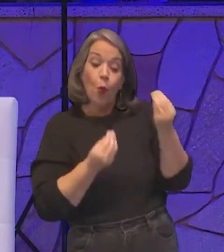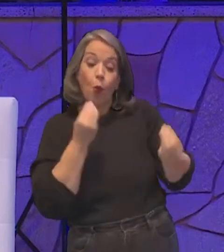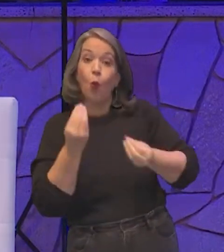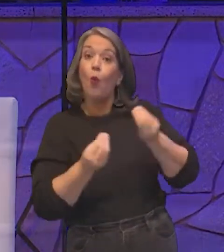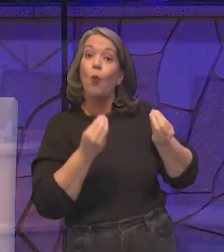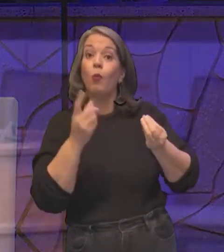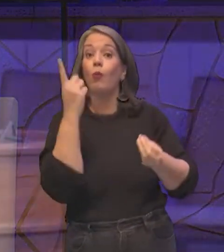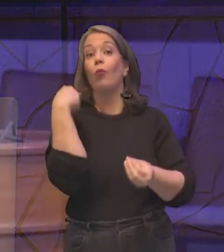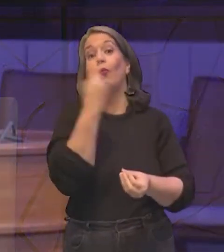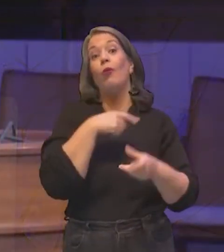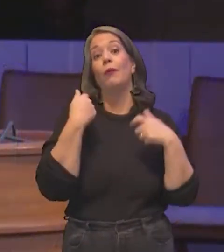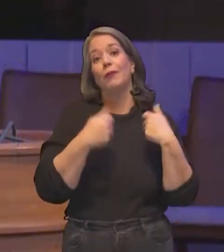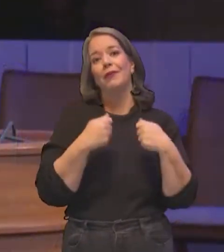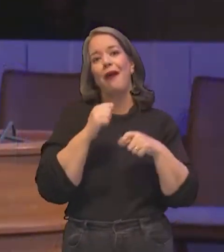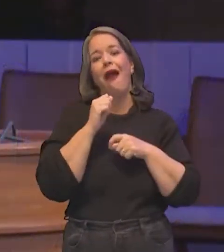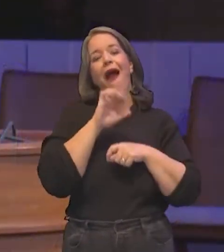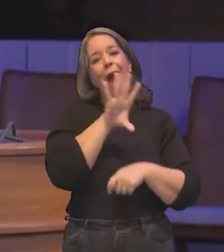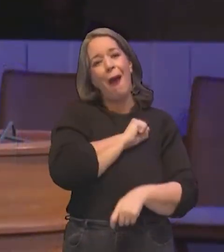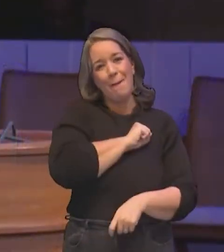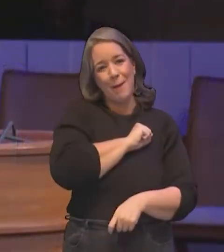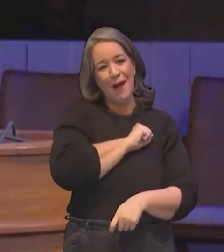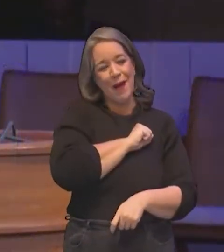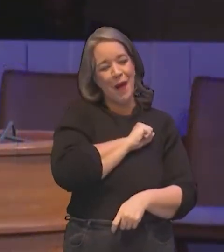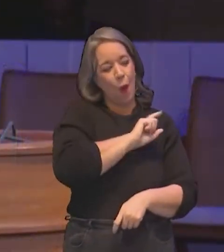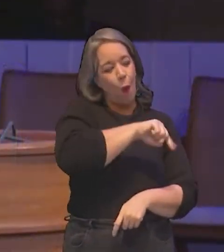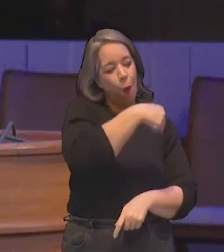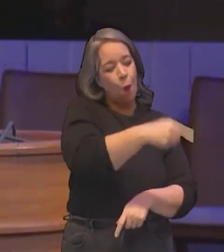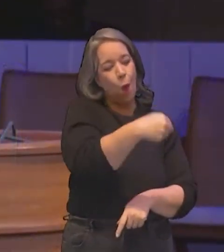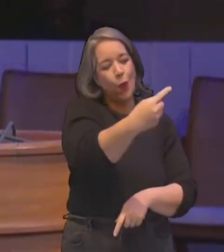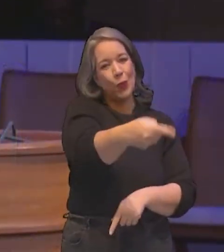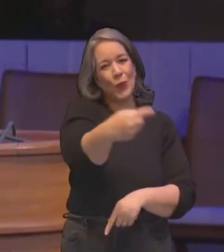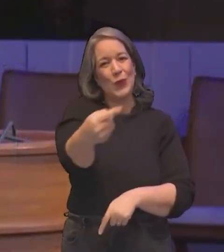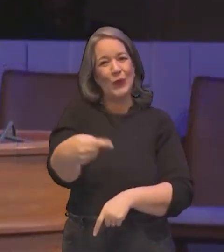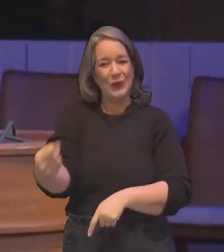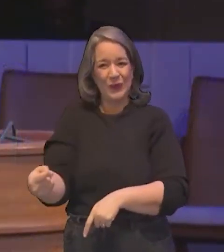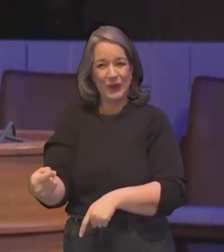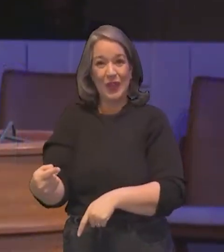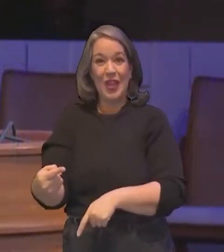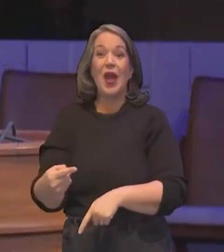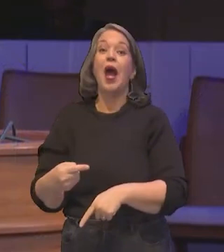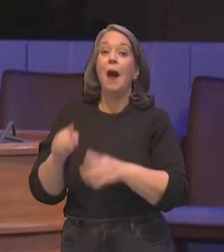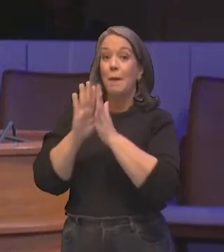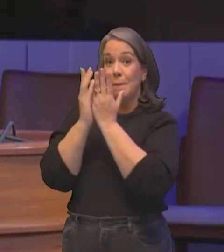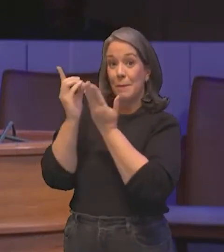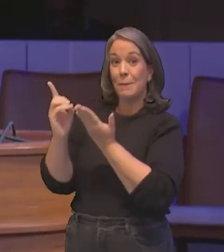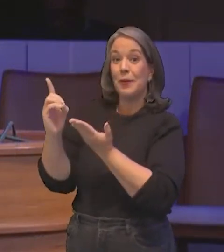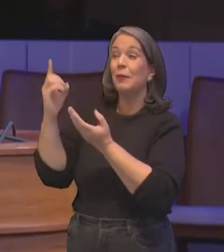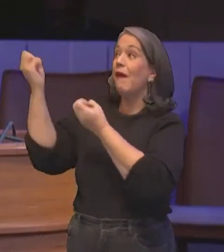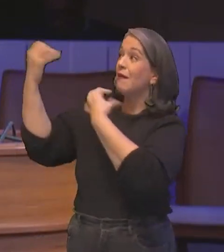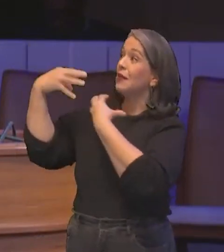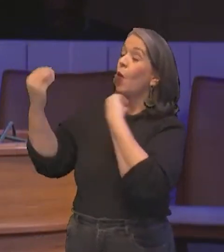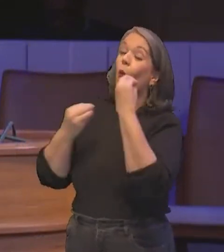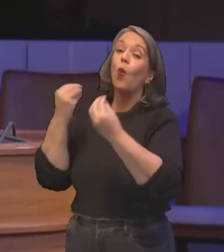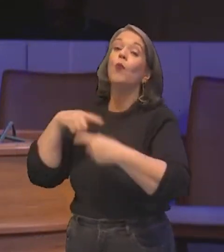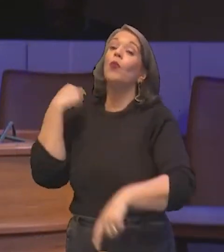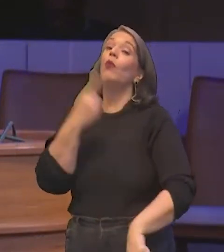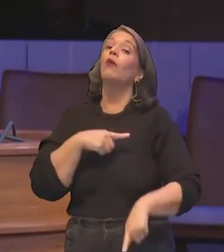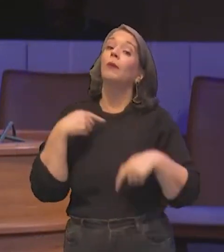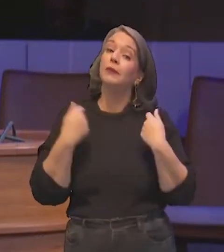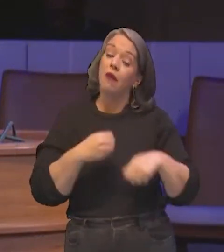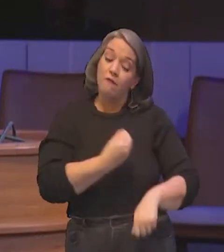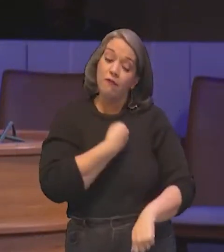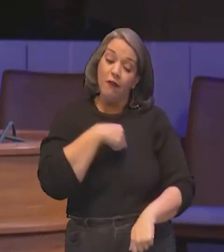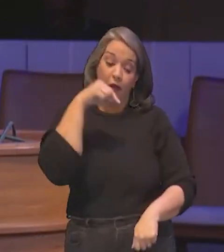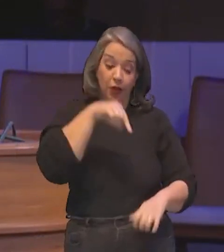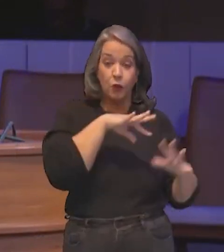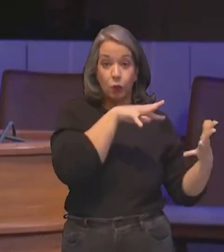devemos agir e existir aqui no mundo, para entendermos de que maneira e que norte a nossa vida deve levar, a